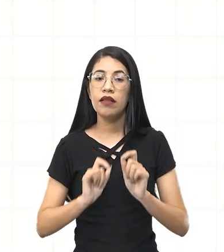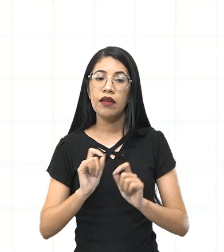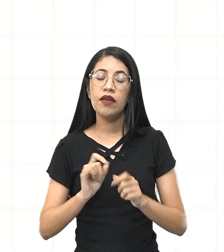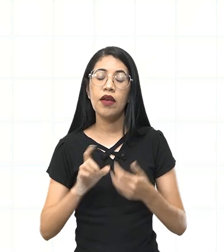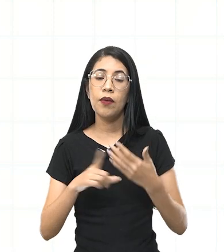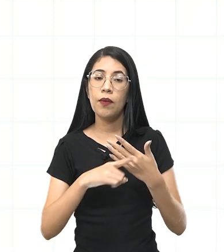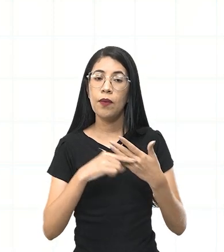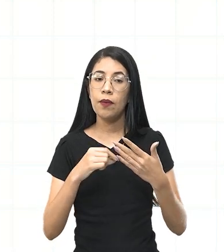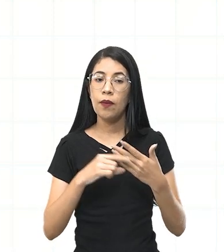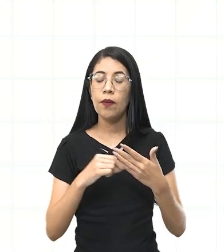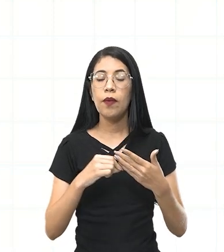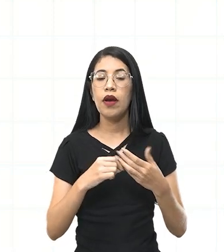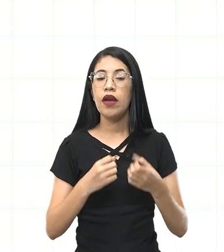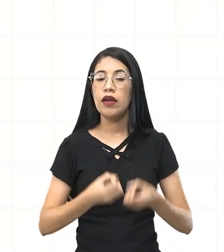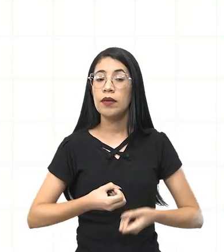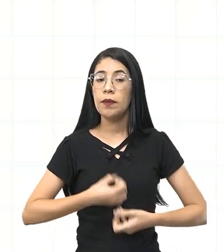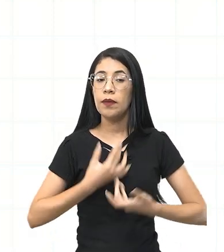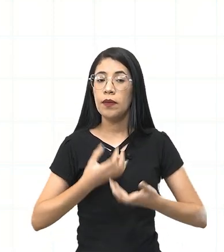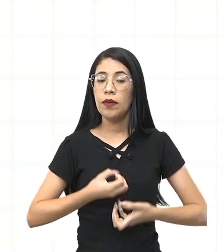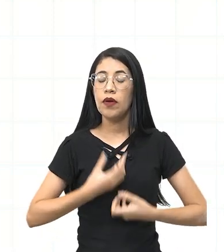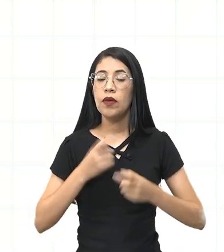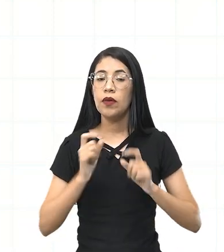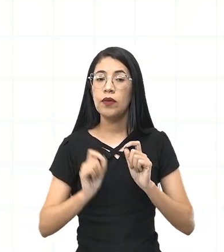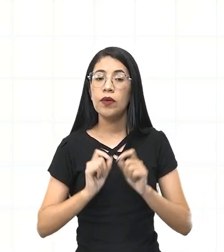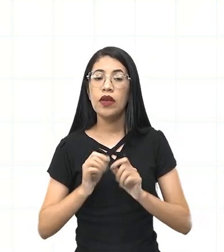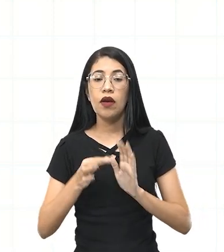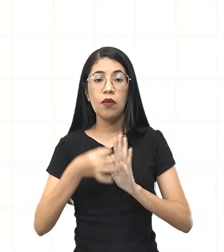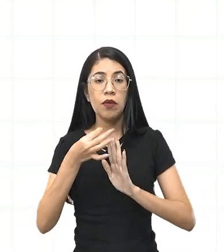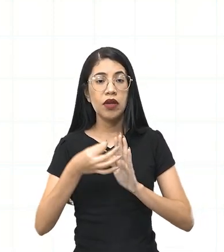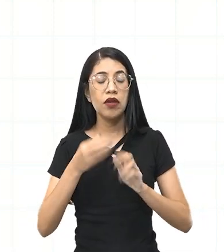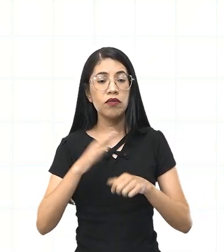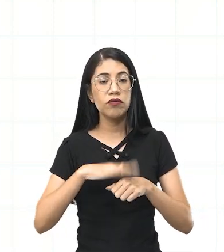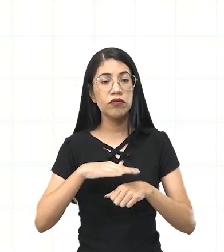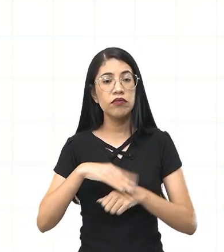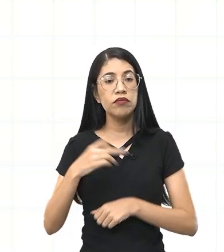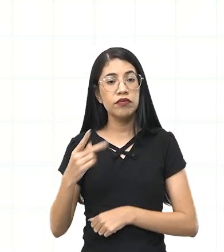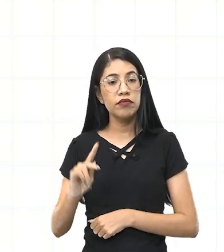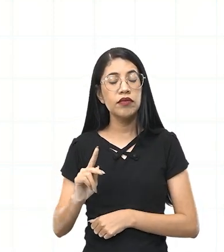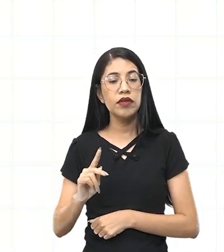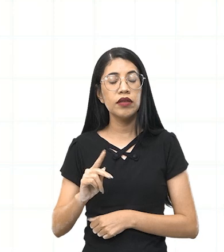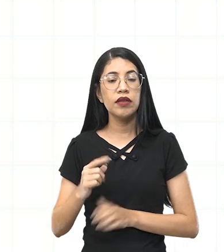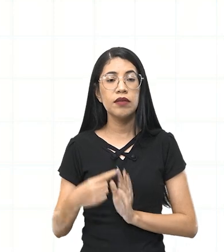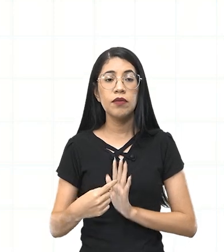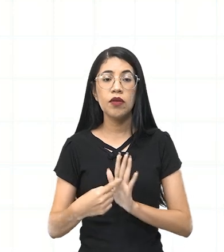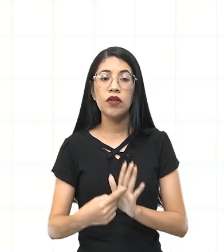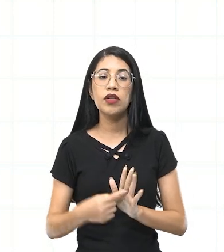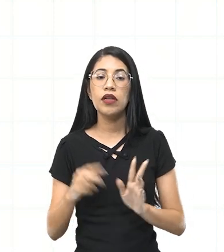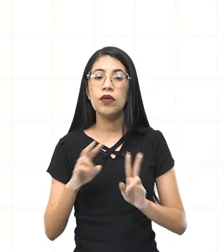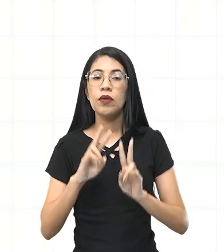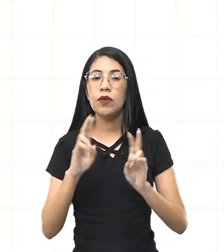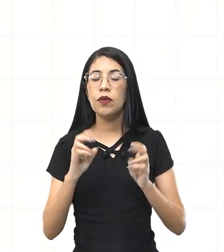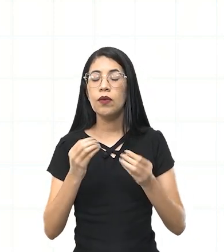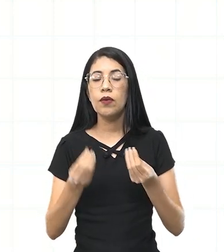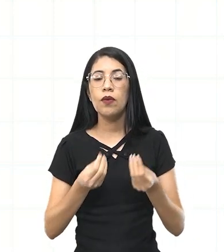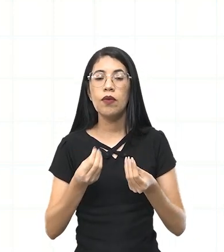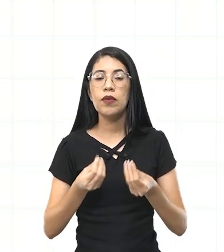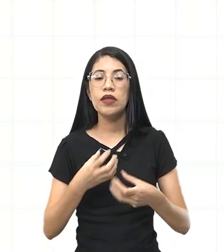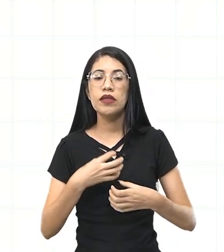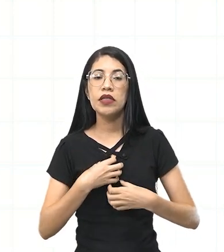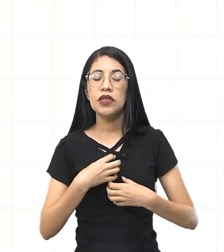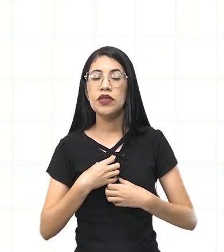o autor expressando, né, a sua opinião sobre o acontecido. Ele reflete sobre o momento e expressa a sua